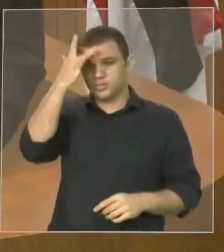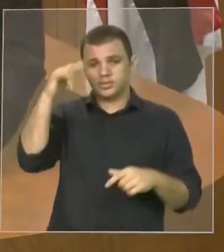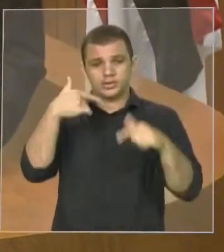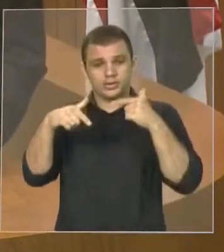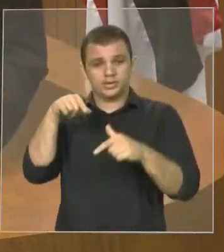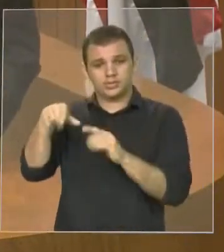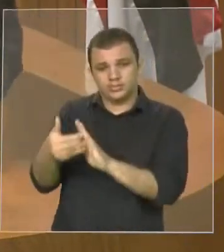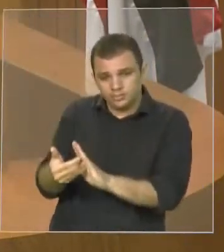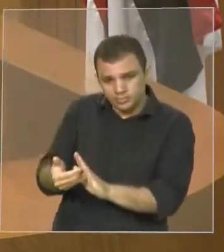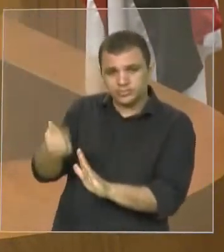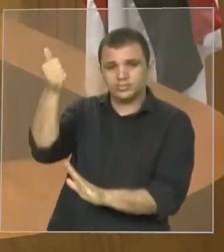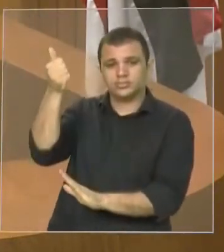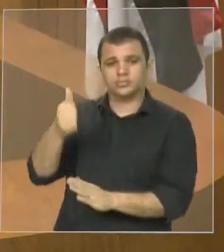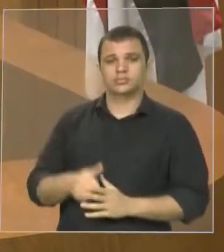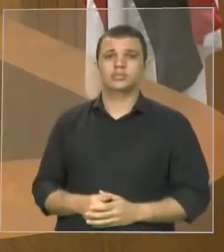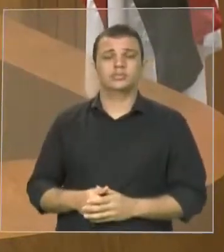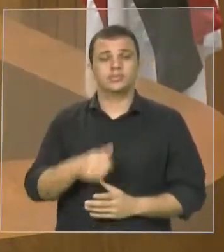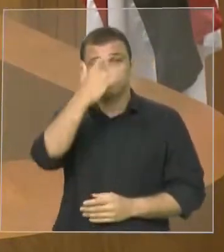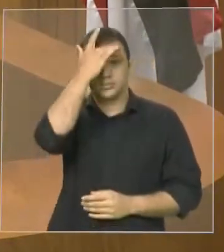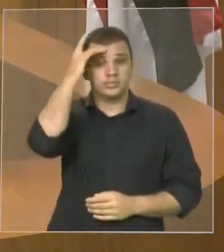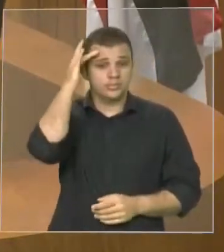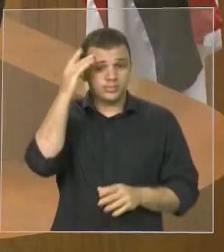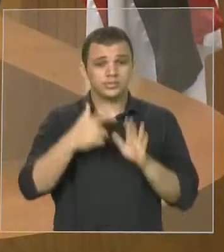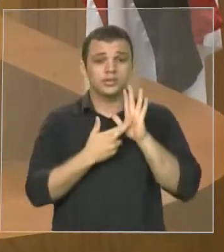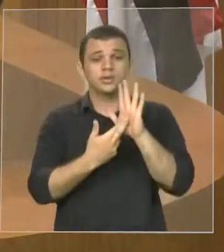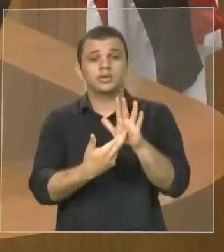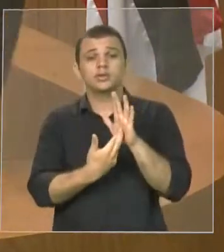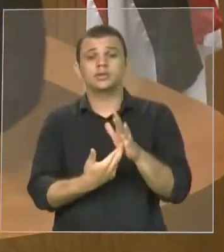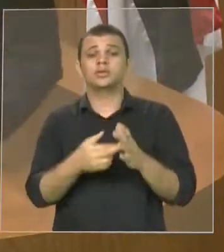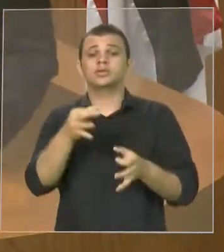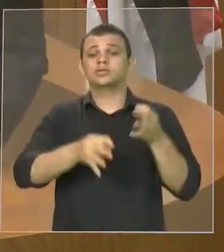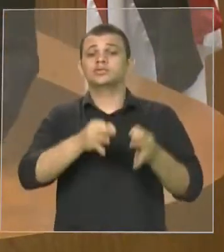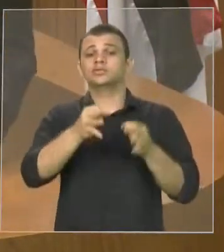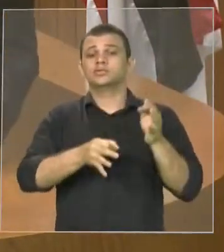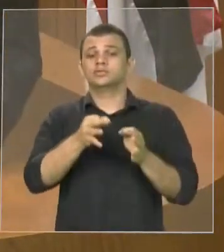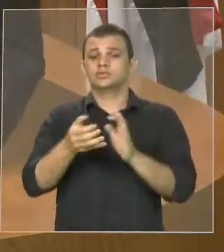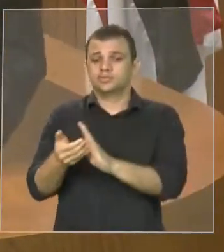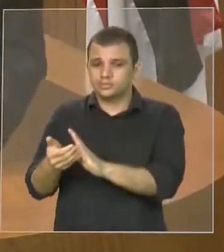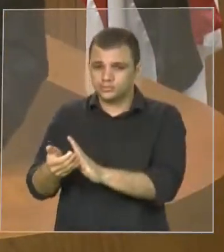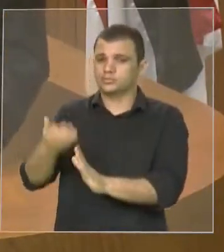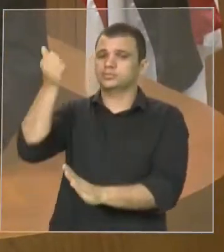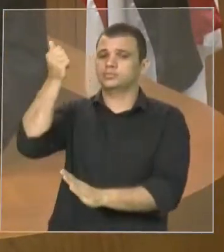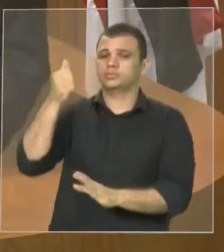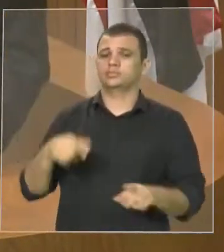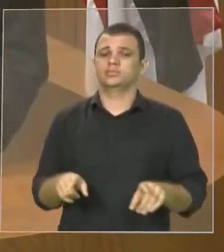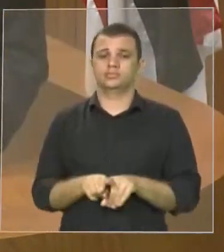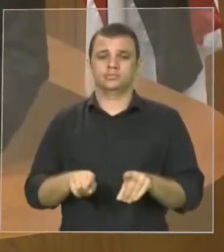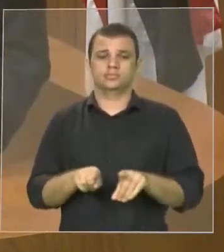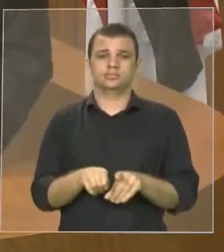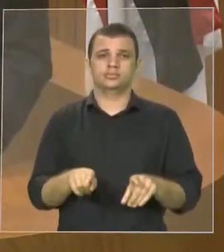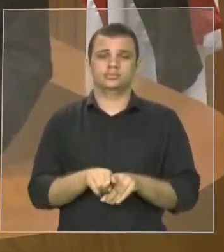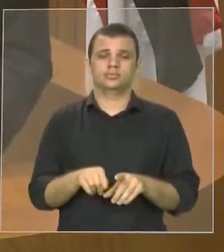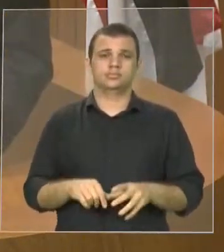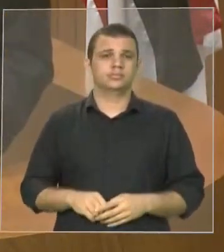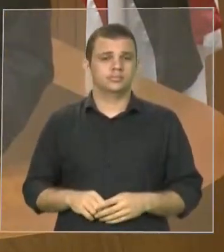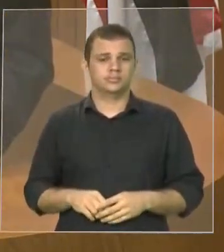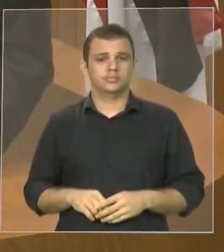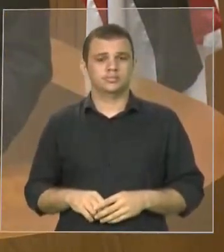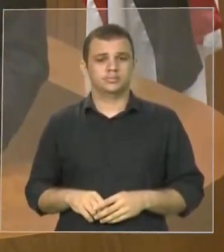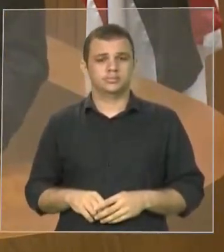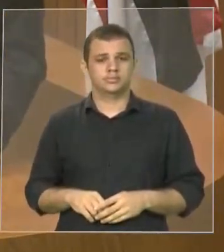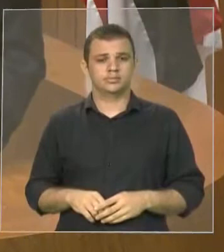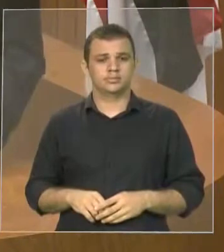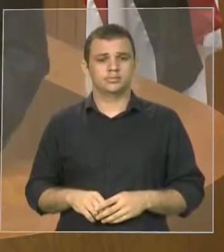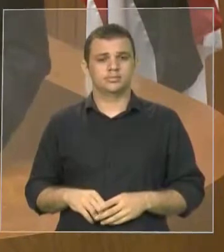Público, que retira os representantes do Poder Judiciário, que retira